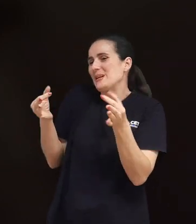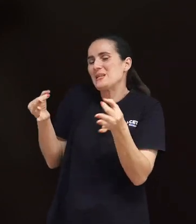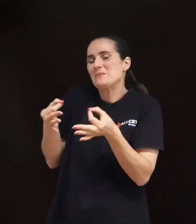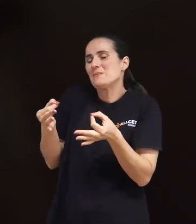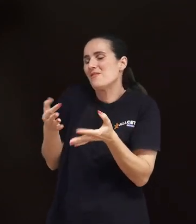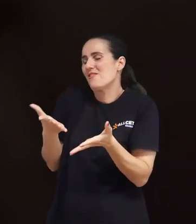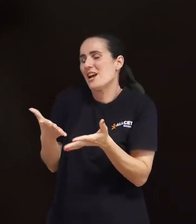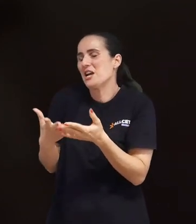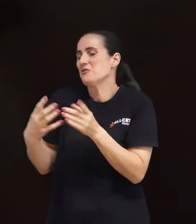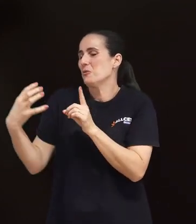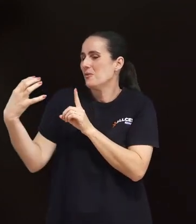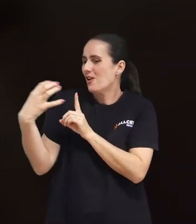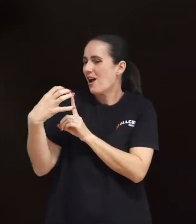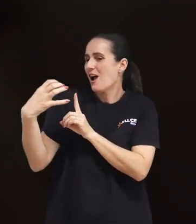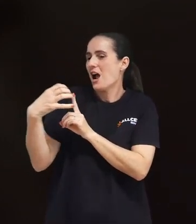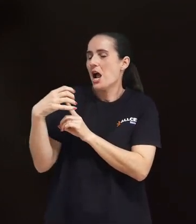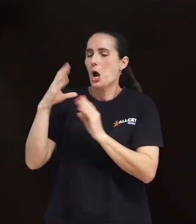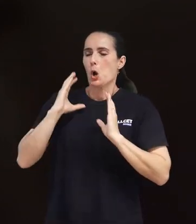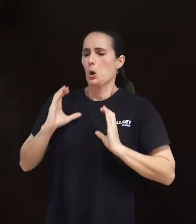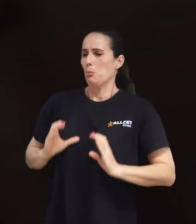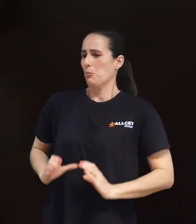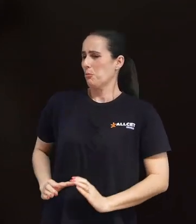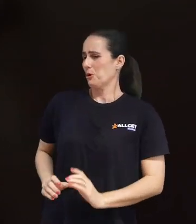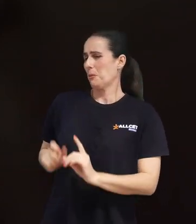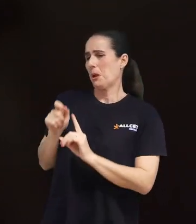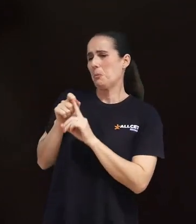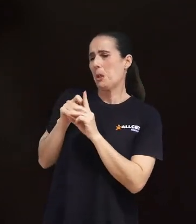primeiros meses, de fato se comportou como se fosse.